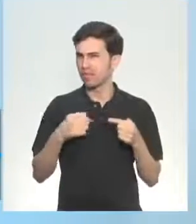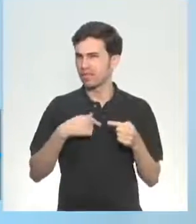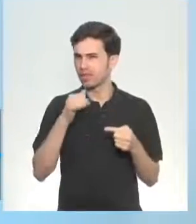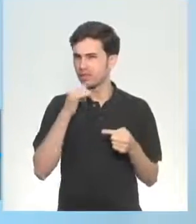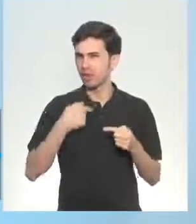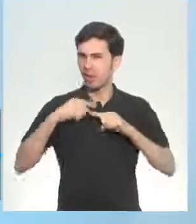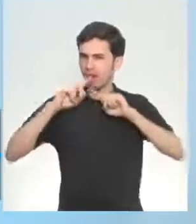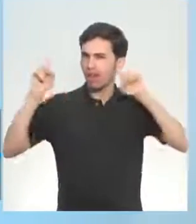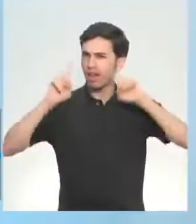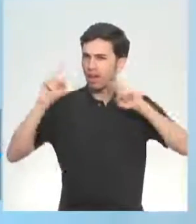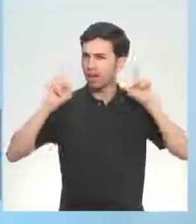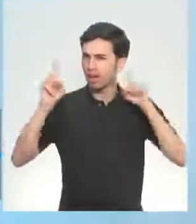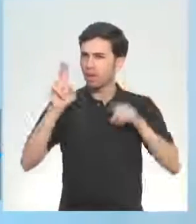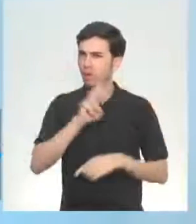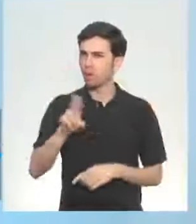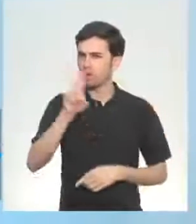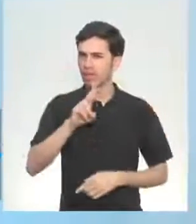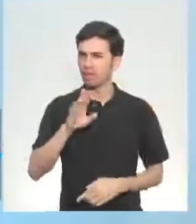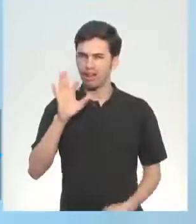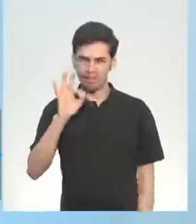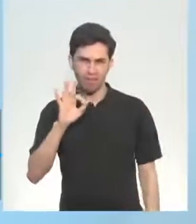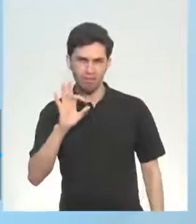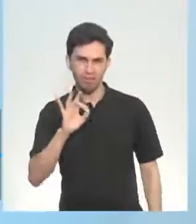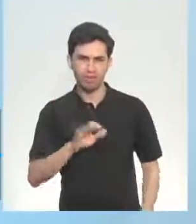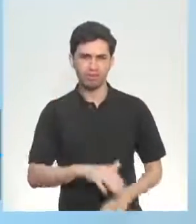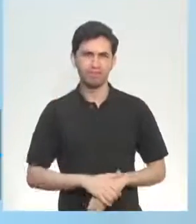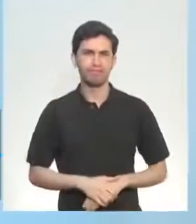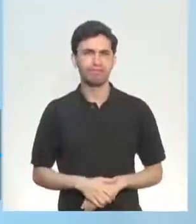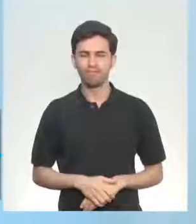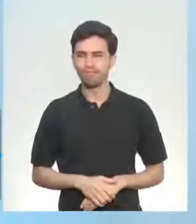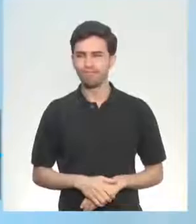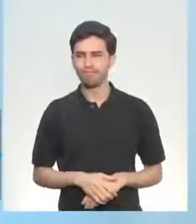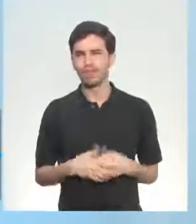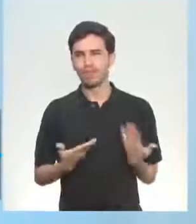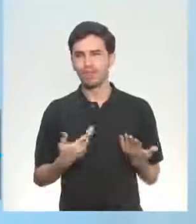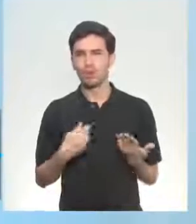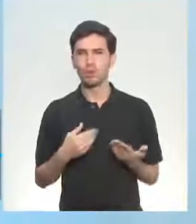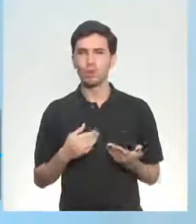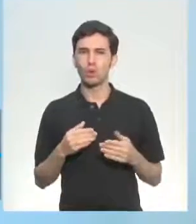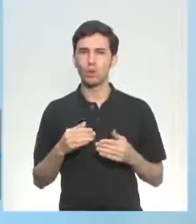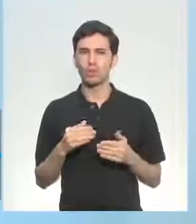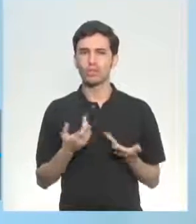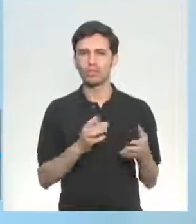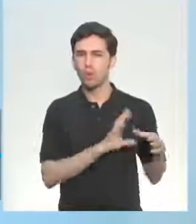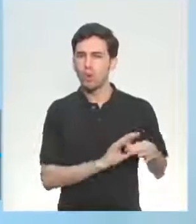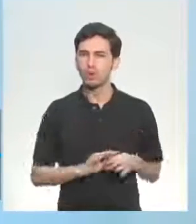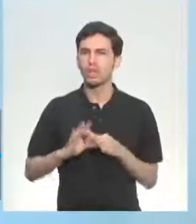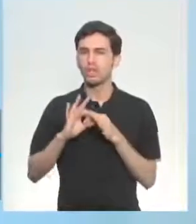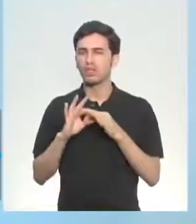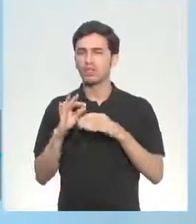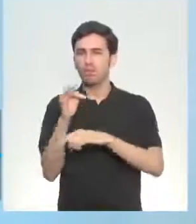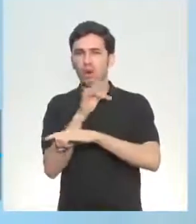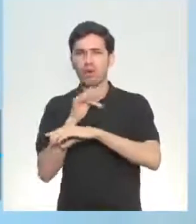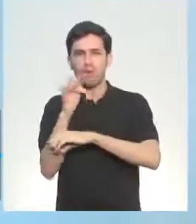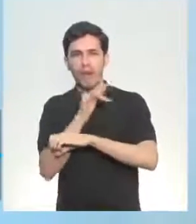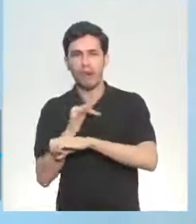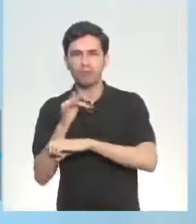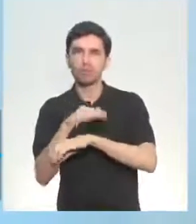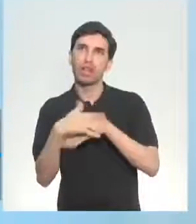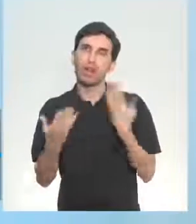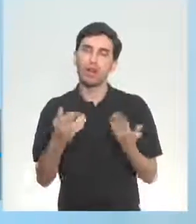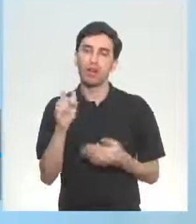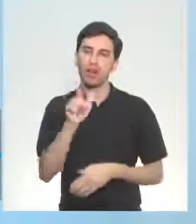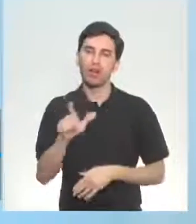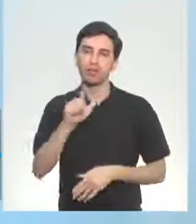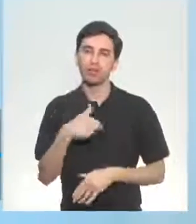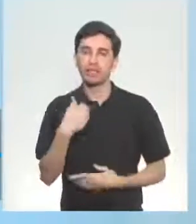a reclamação utilizando uma fábula? Né, num contexto formal. Assim. É claro, se nós estivermos vendo